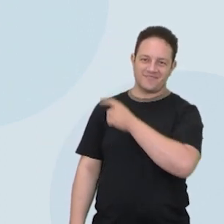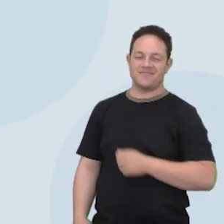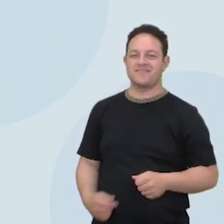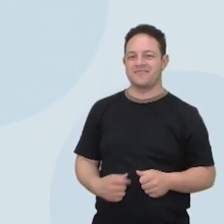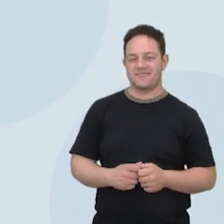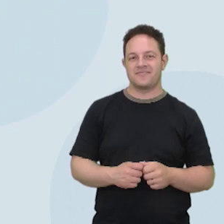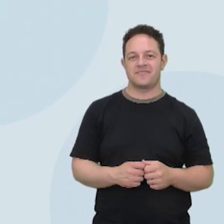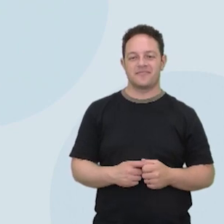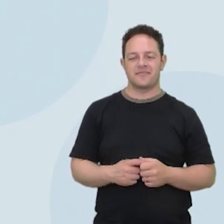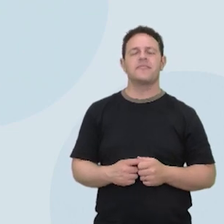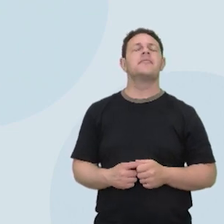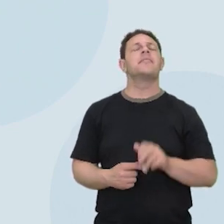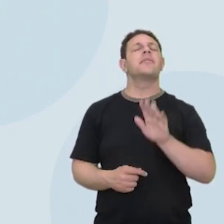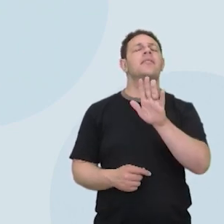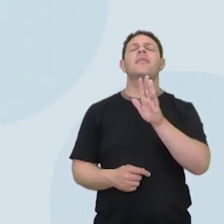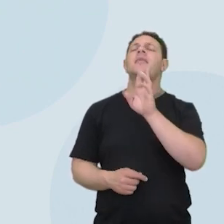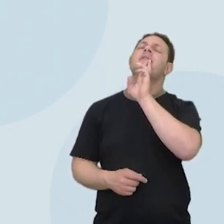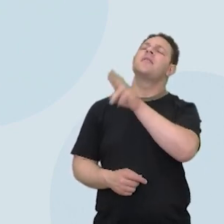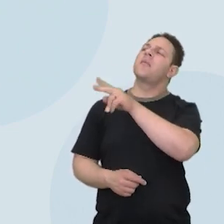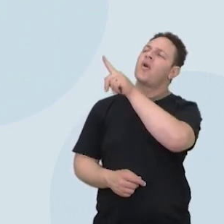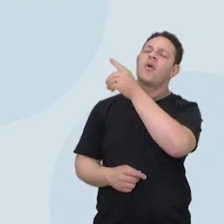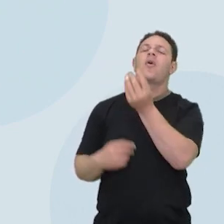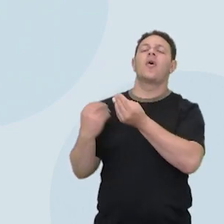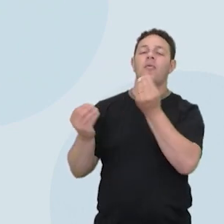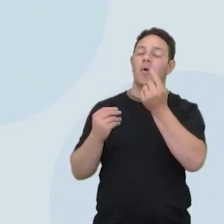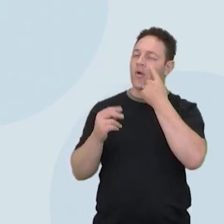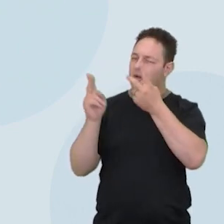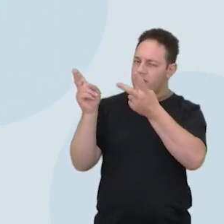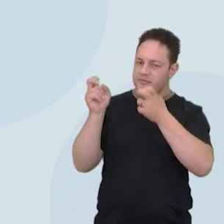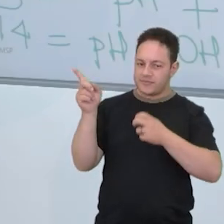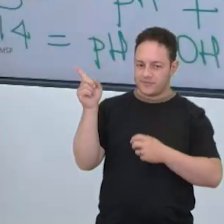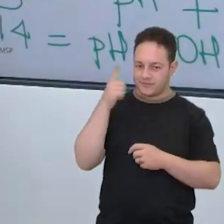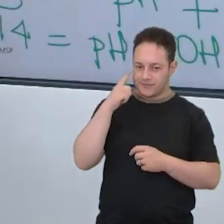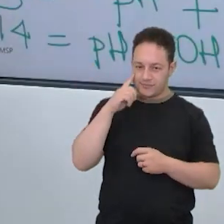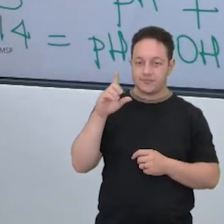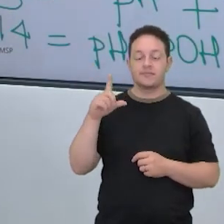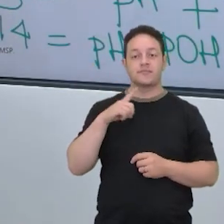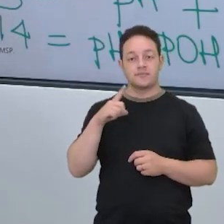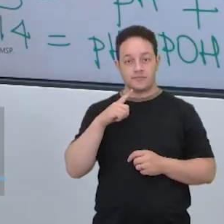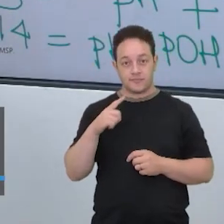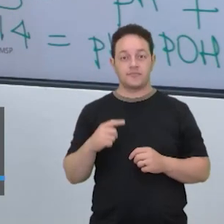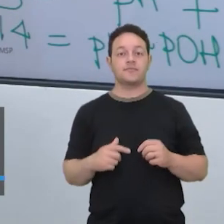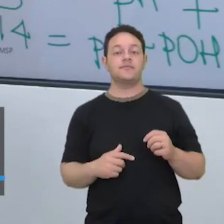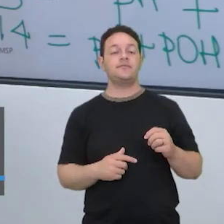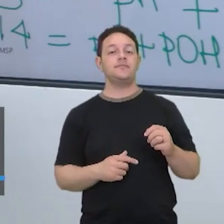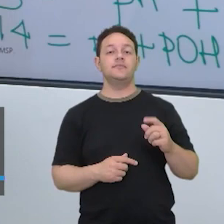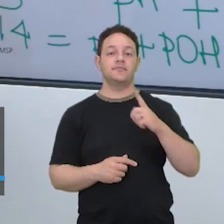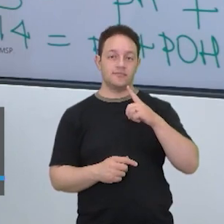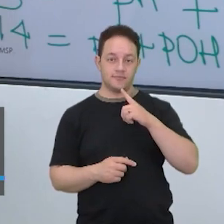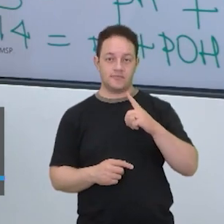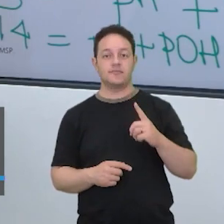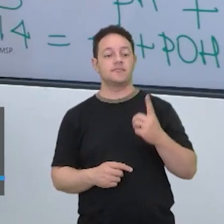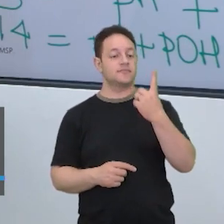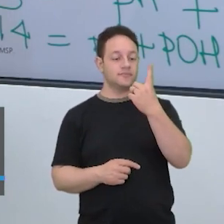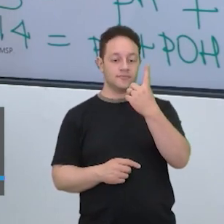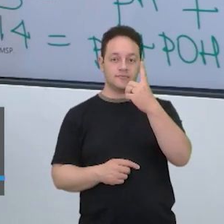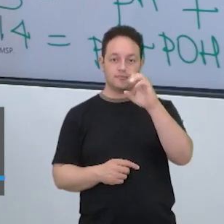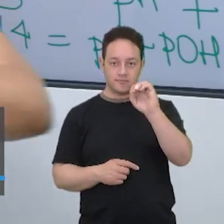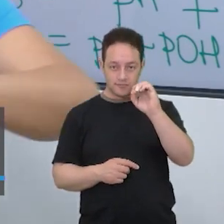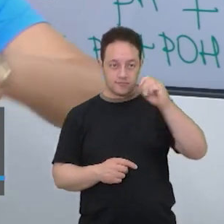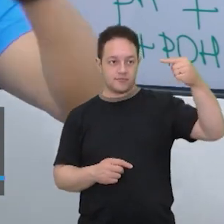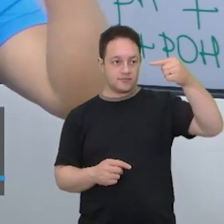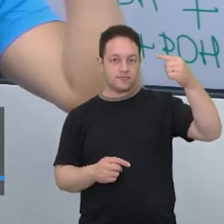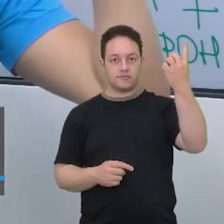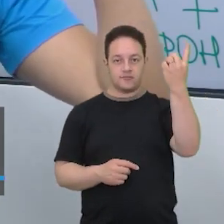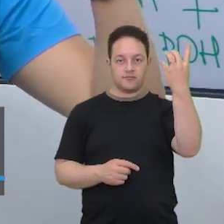certo? Então, como que a gente chegou num valor? Perceba que a gente colocou lá uma potência de 10 a menos 14, e aí a